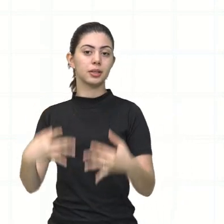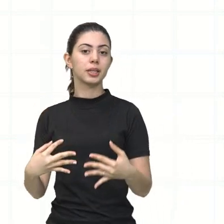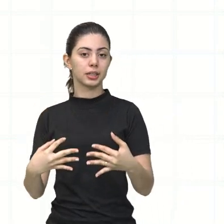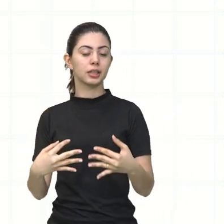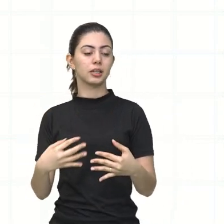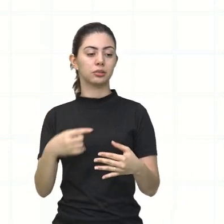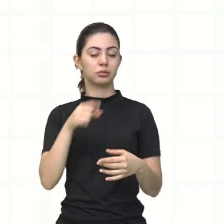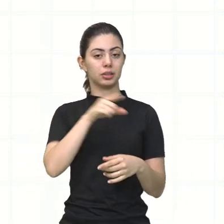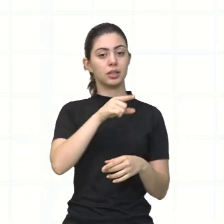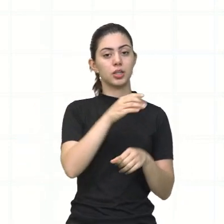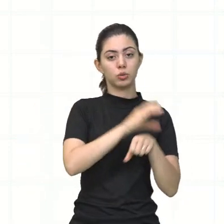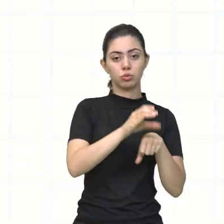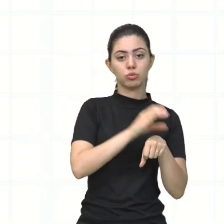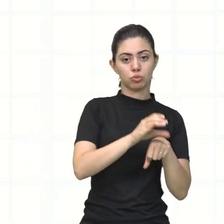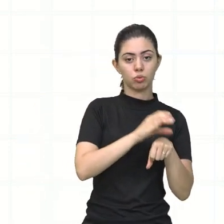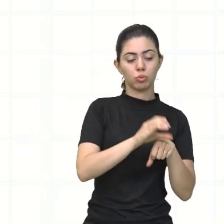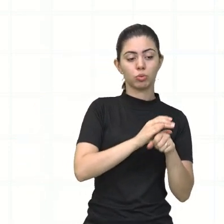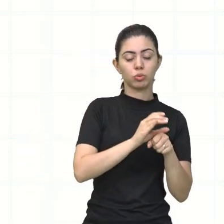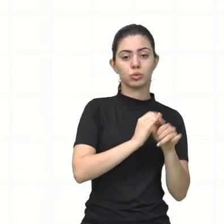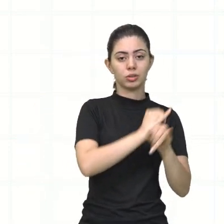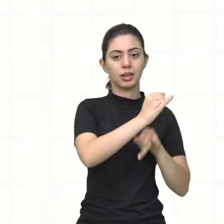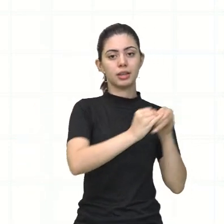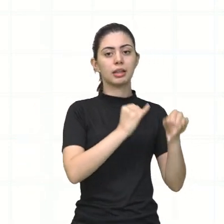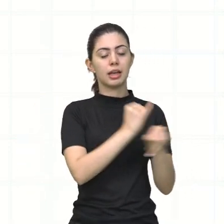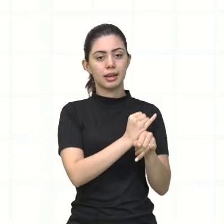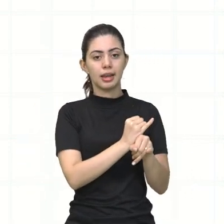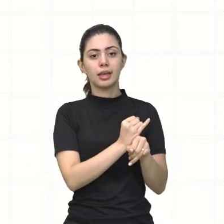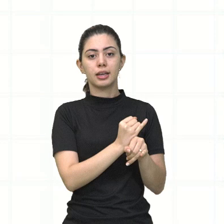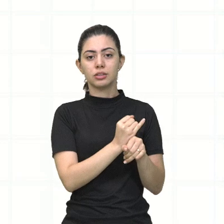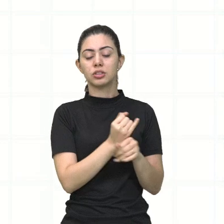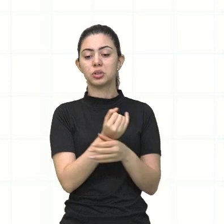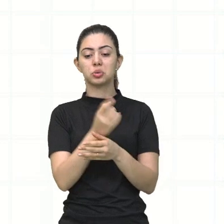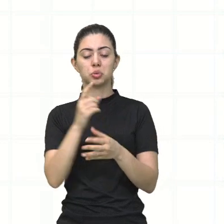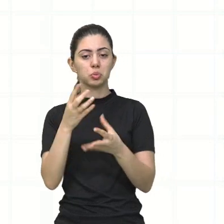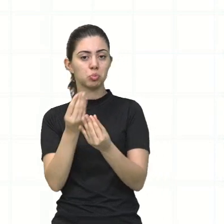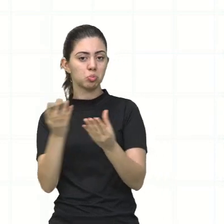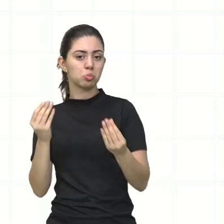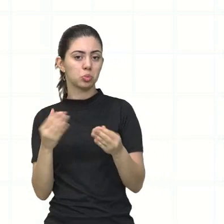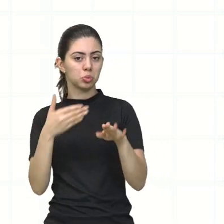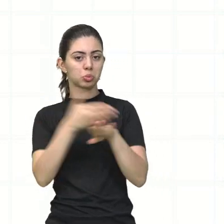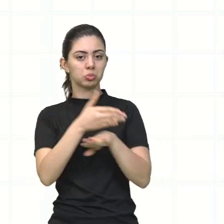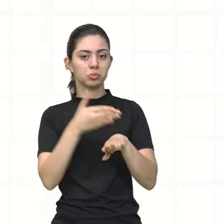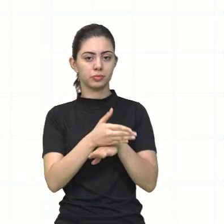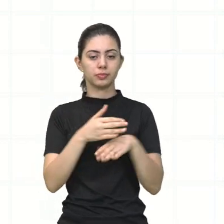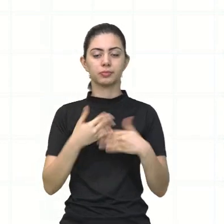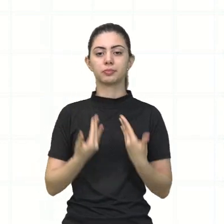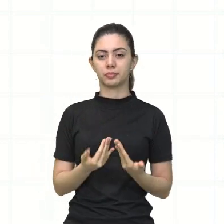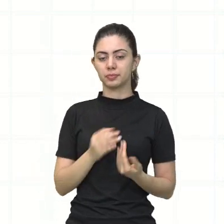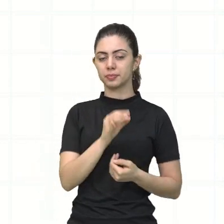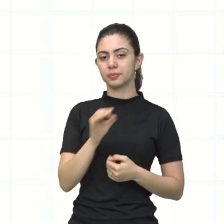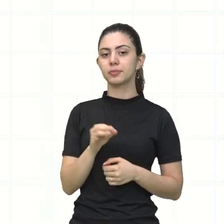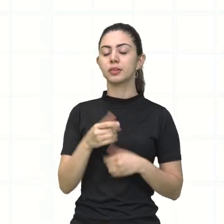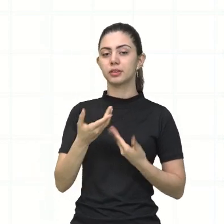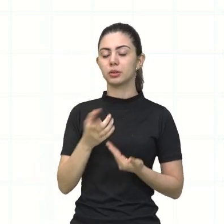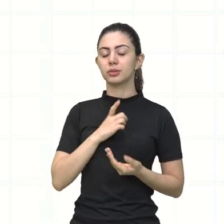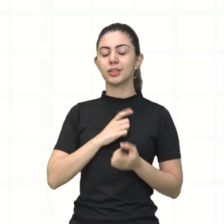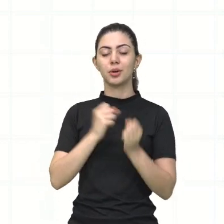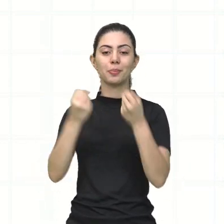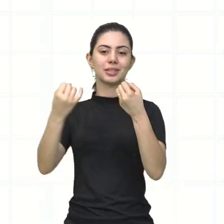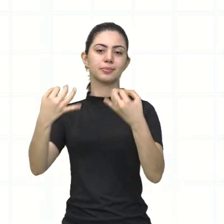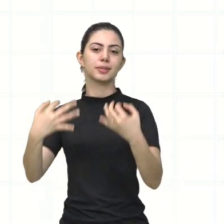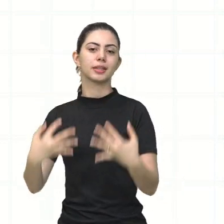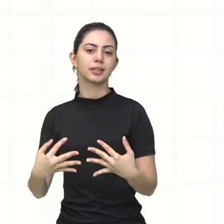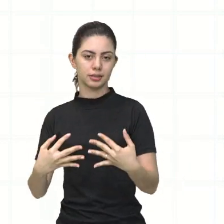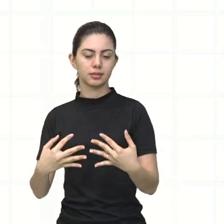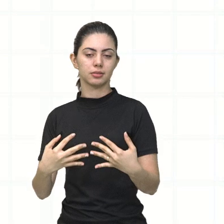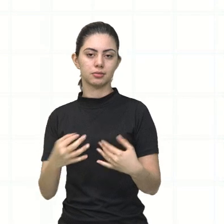muito populares atualmente. Ele não está dizendo que o que eles oferecem são os cursos online que são populares, só o que são populares. Isso seria